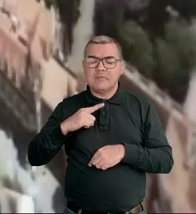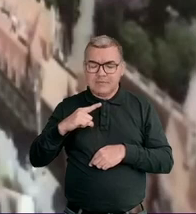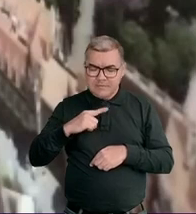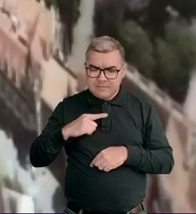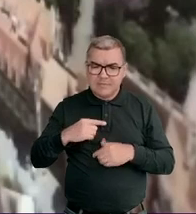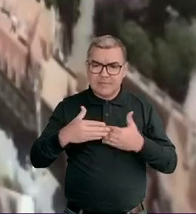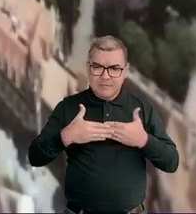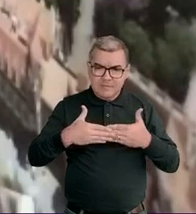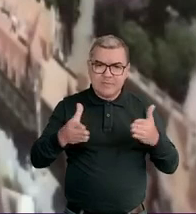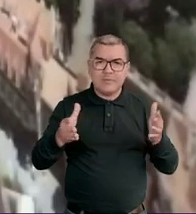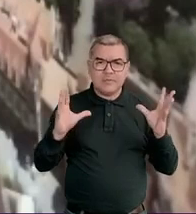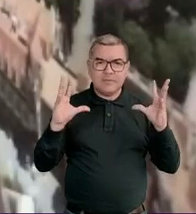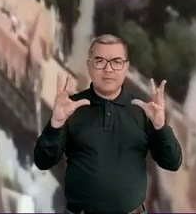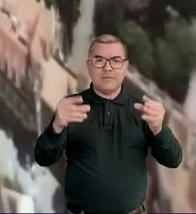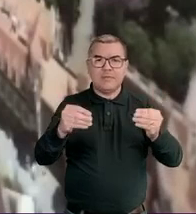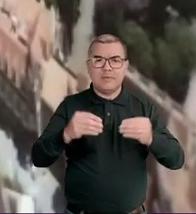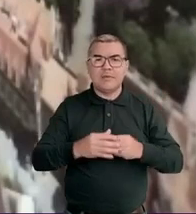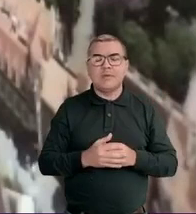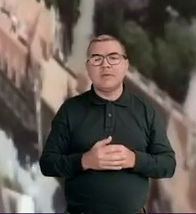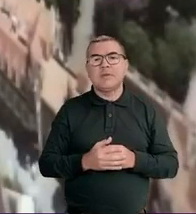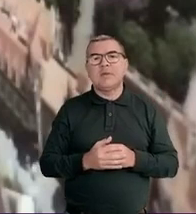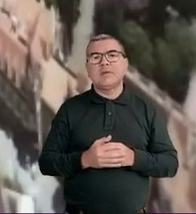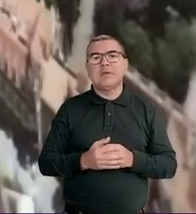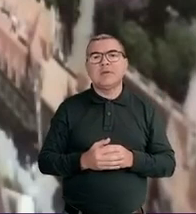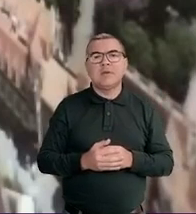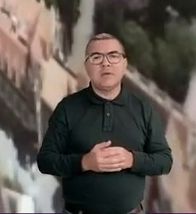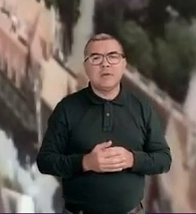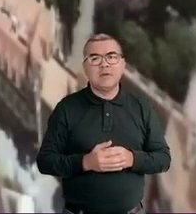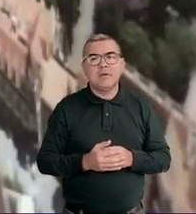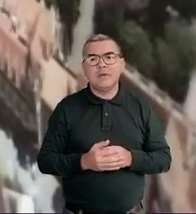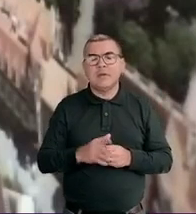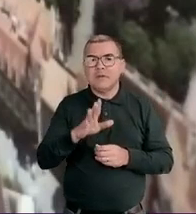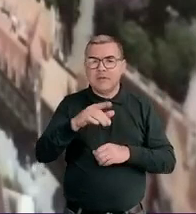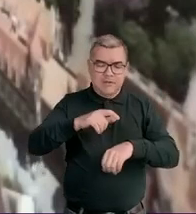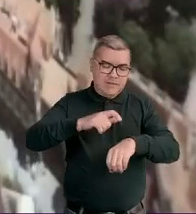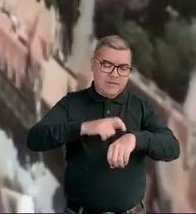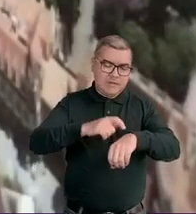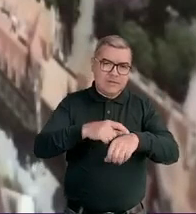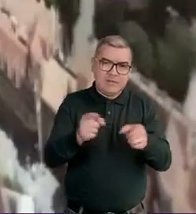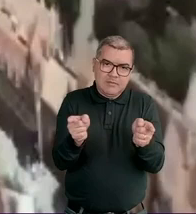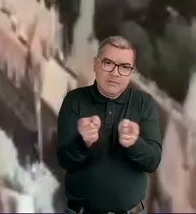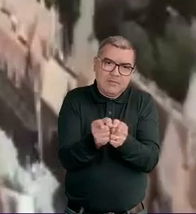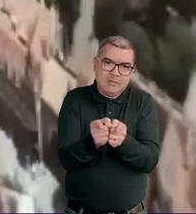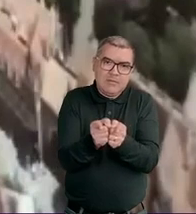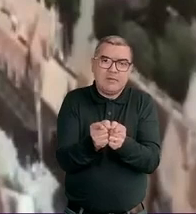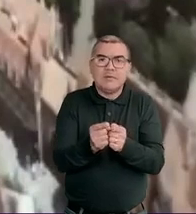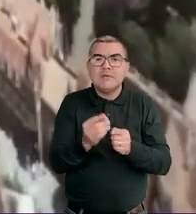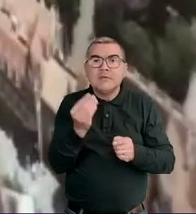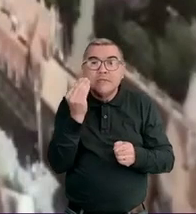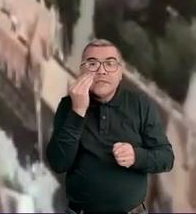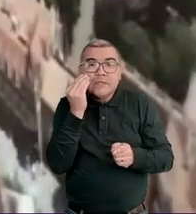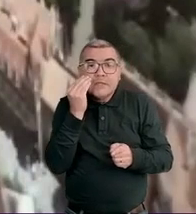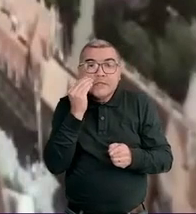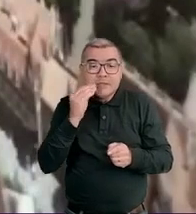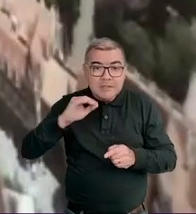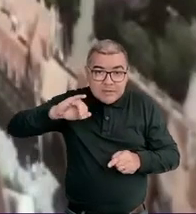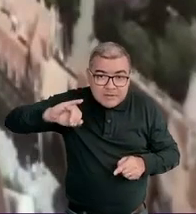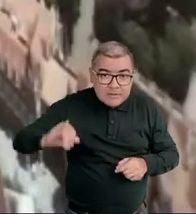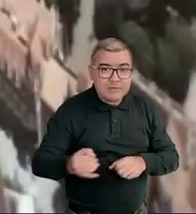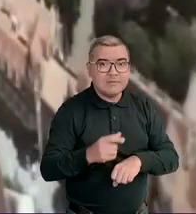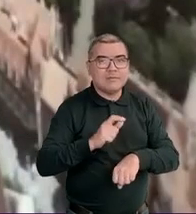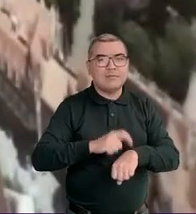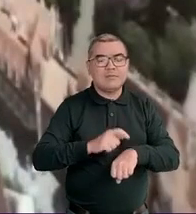eu gostaria, sem perder mais tempo, porque o nosso tempo é curto, vamos tentar aproveitá-lo ao máximo,